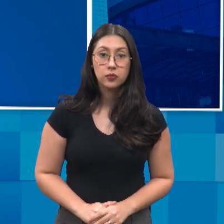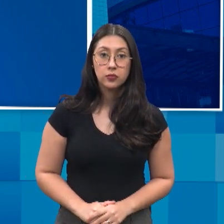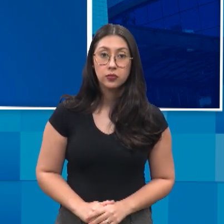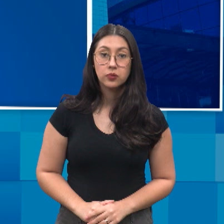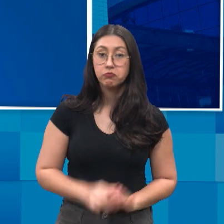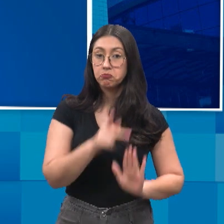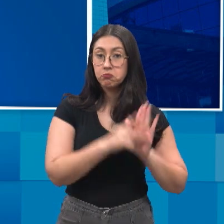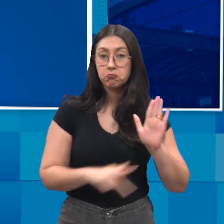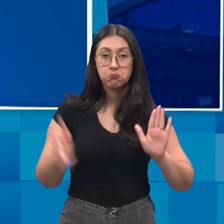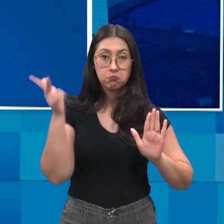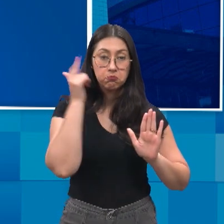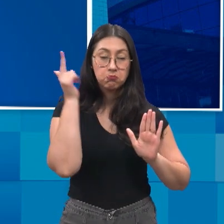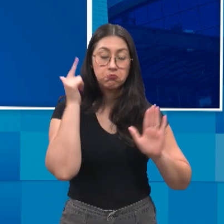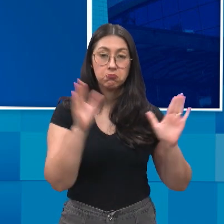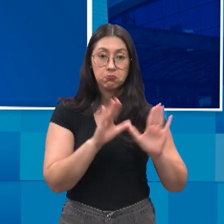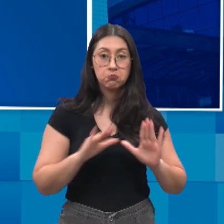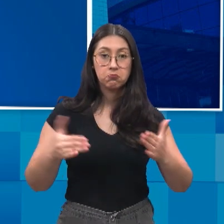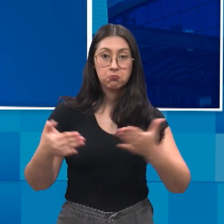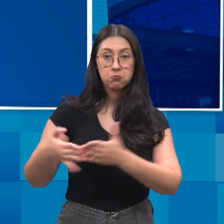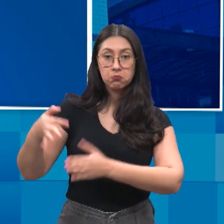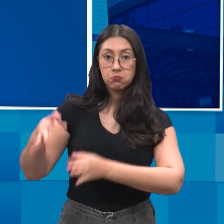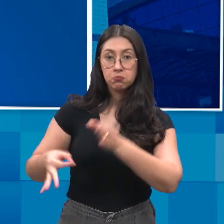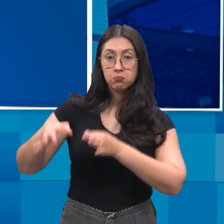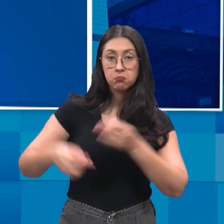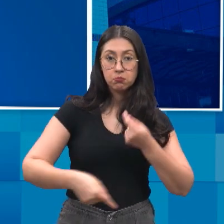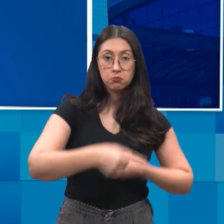Rito ordinário, Comissões Justiça e Economia.